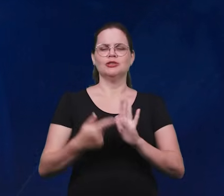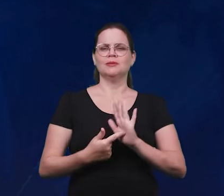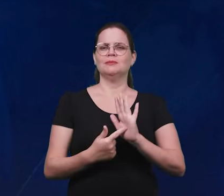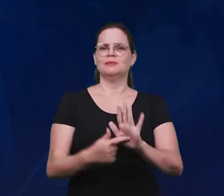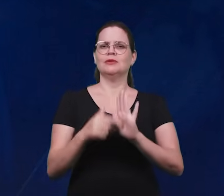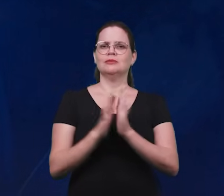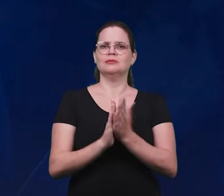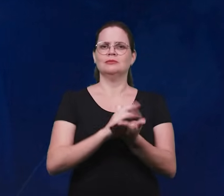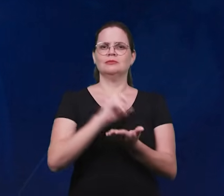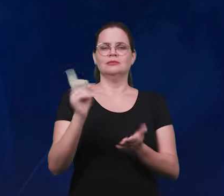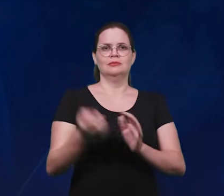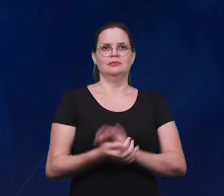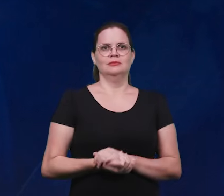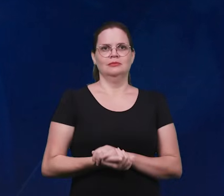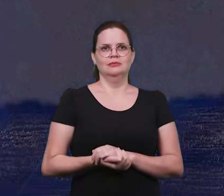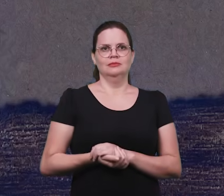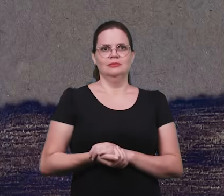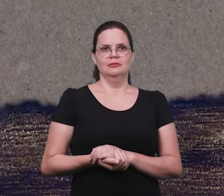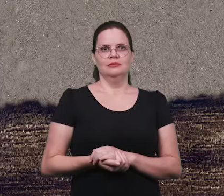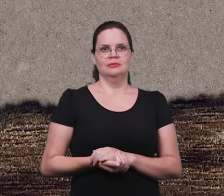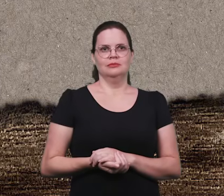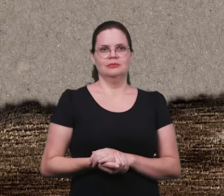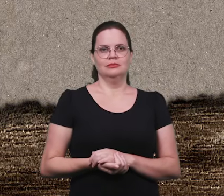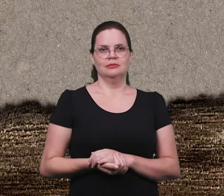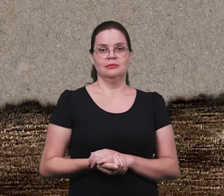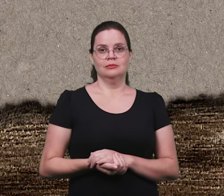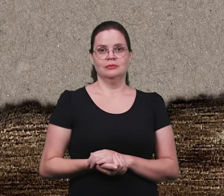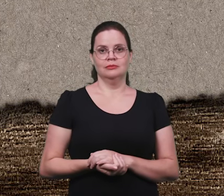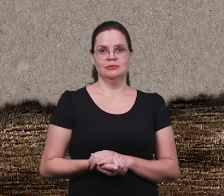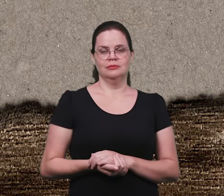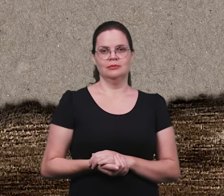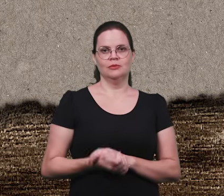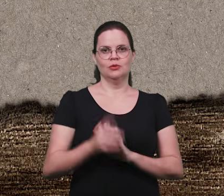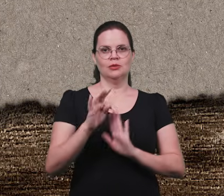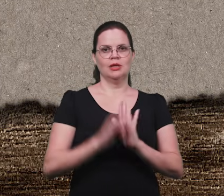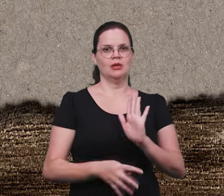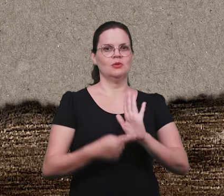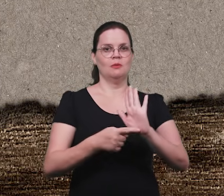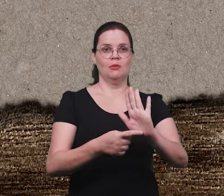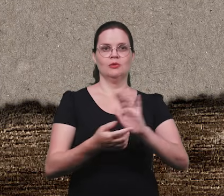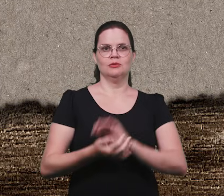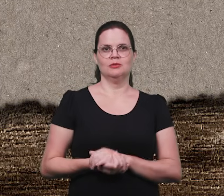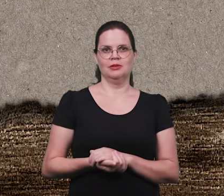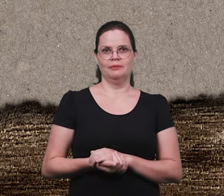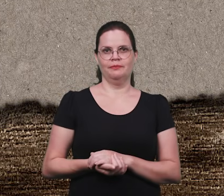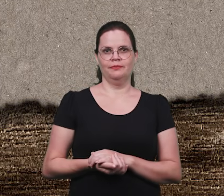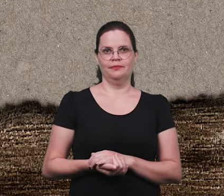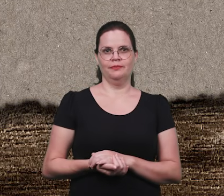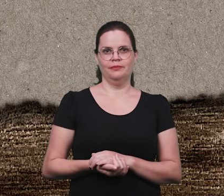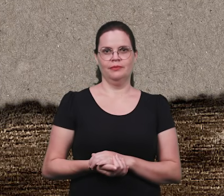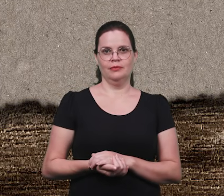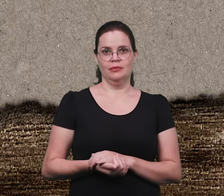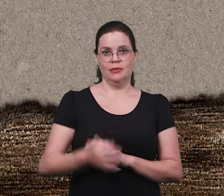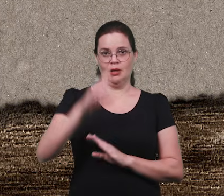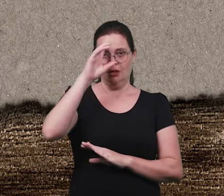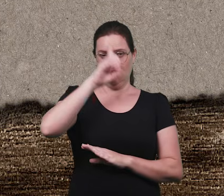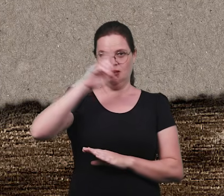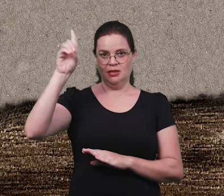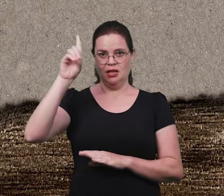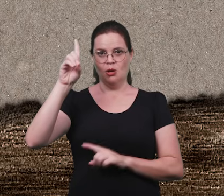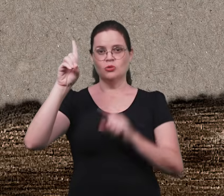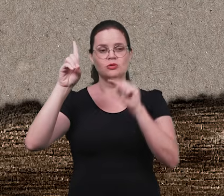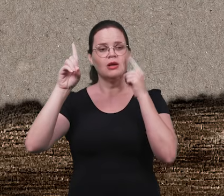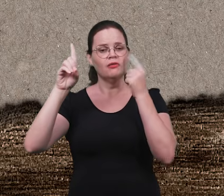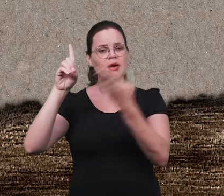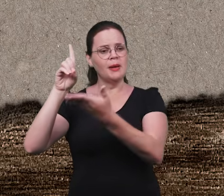Sagradas. A Bíblia diz assim: a Bíblia: Deus não quer que ninguém se perca, mas